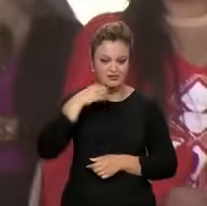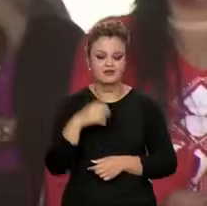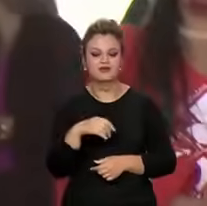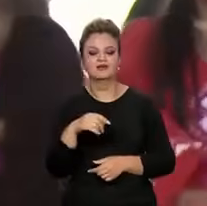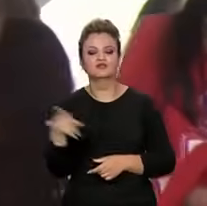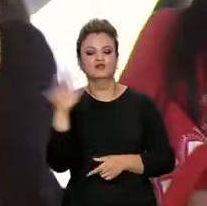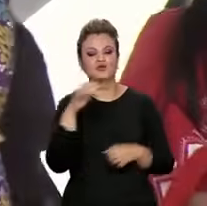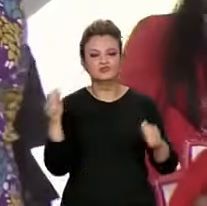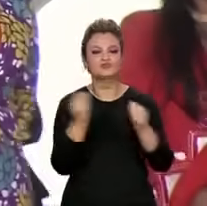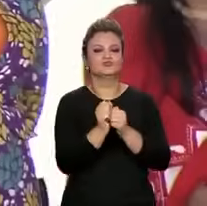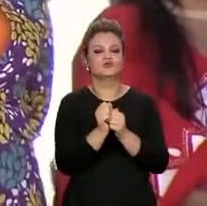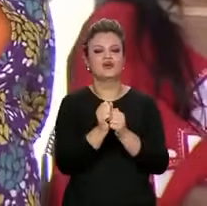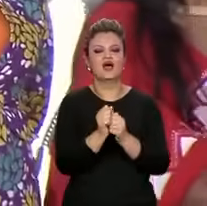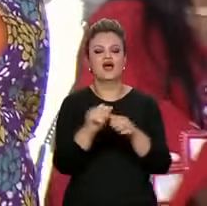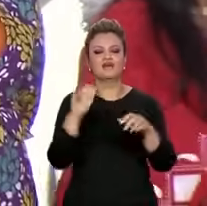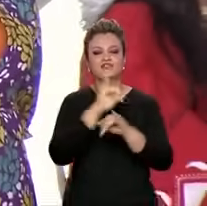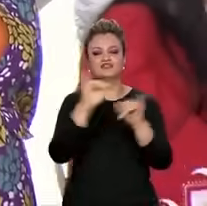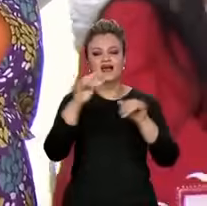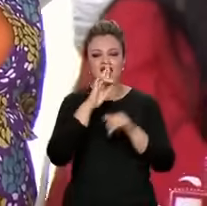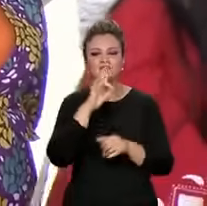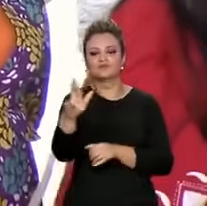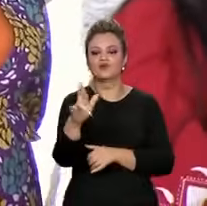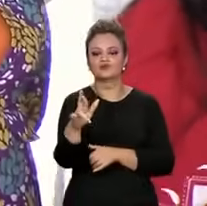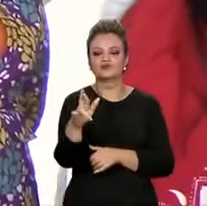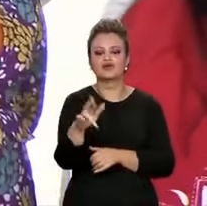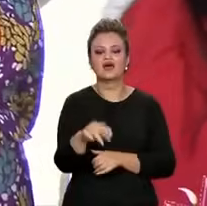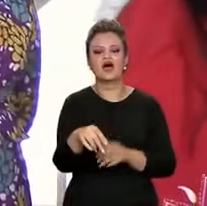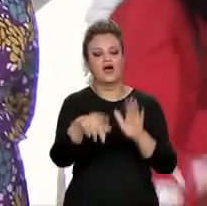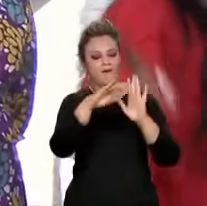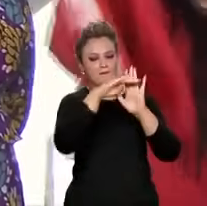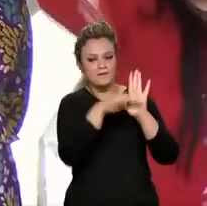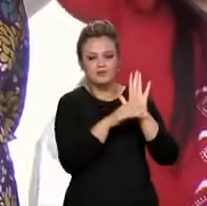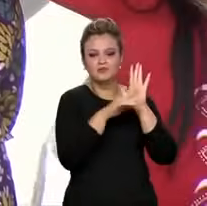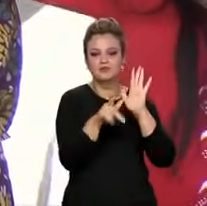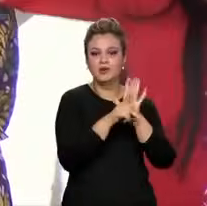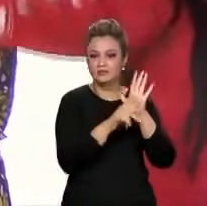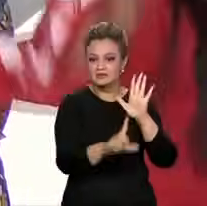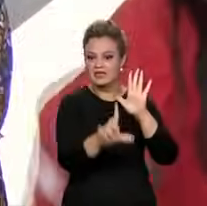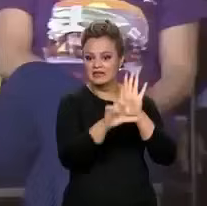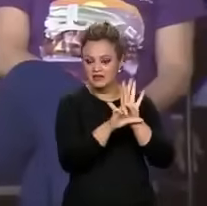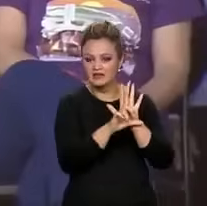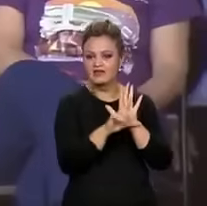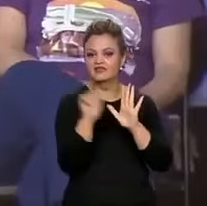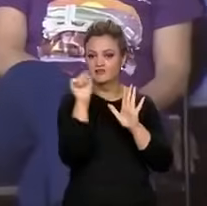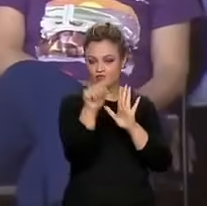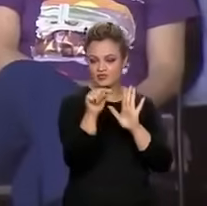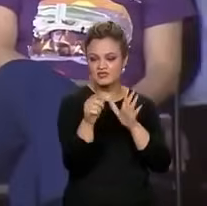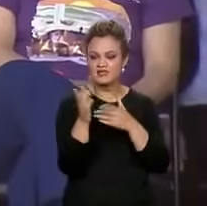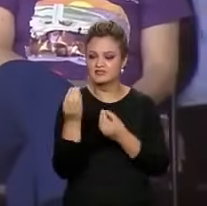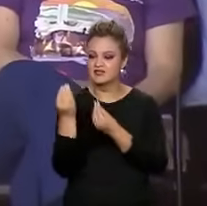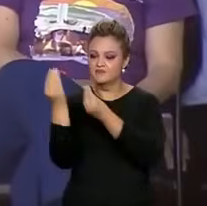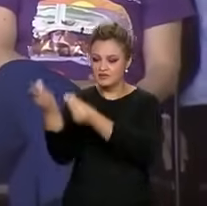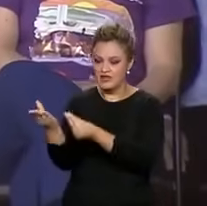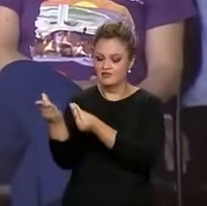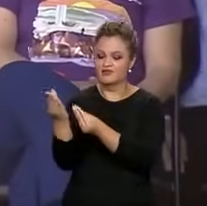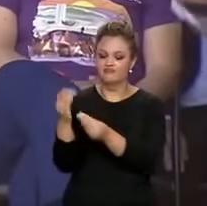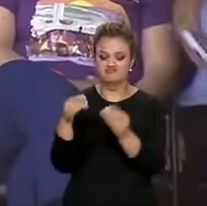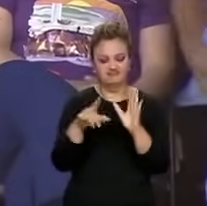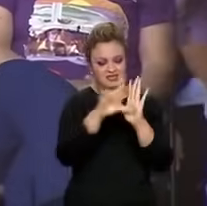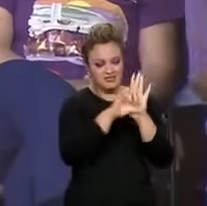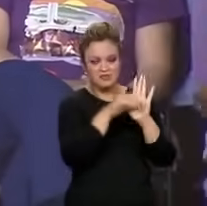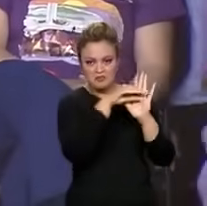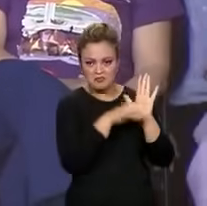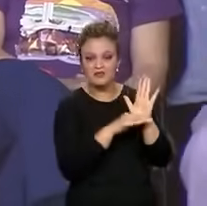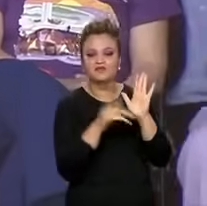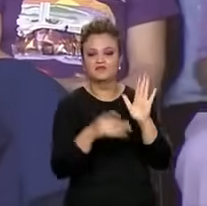possamos dar esta resposta a pauta Legislativa apresentada pela Márcia